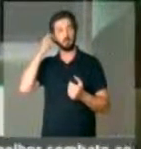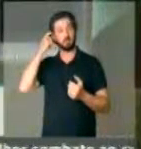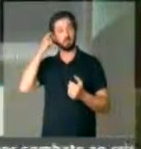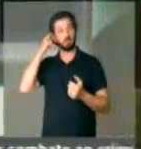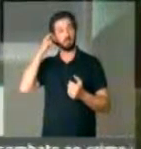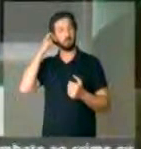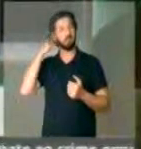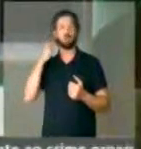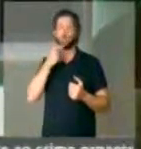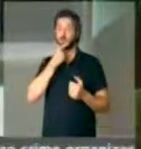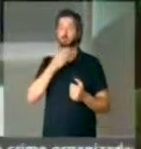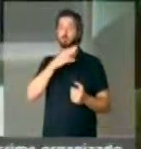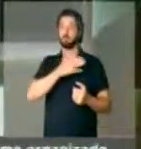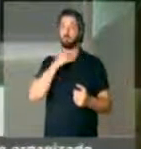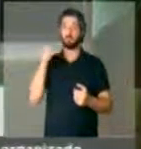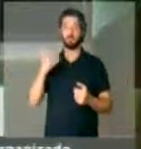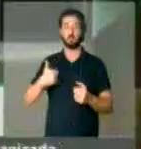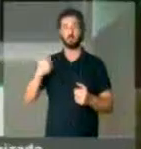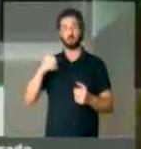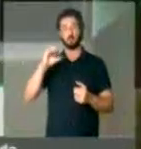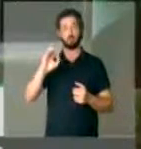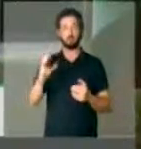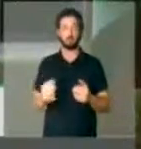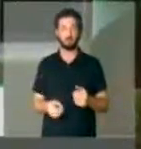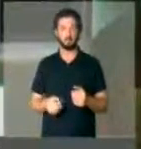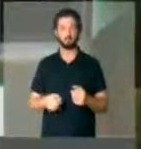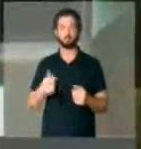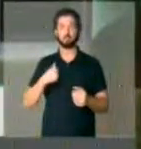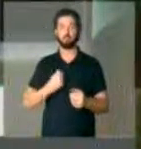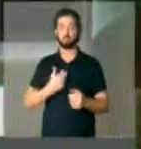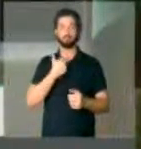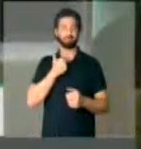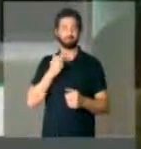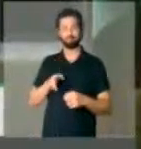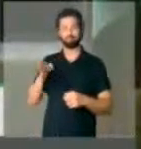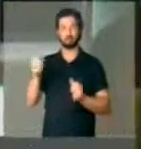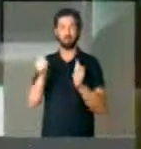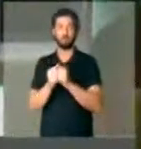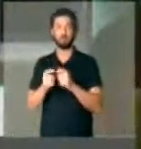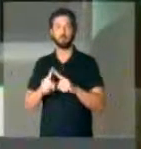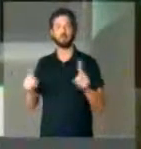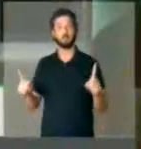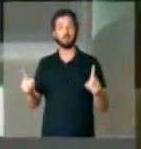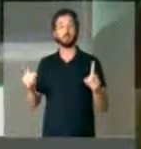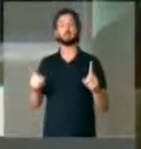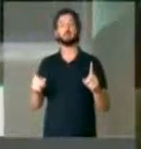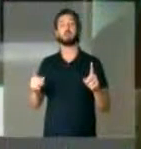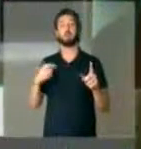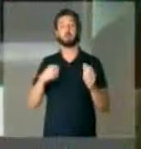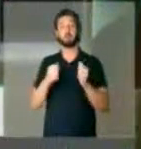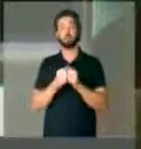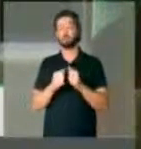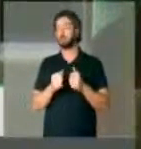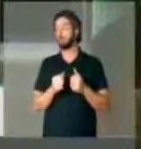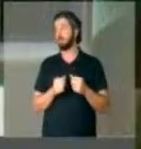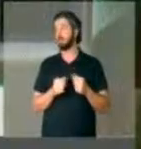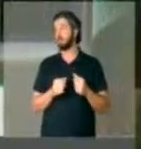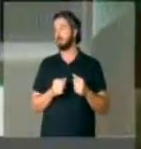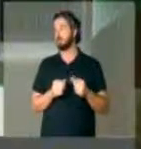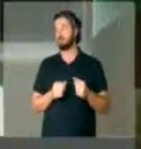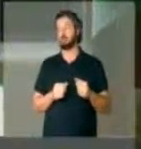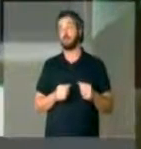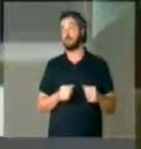ele faleceu aos 90 anos de idade. Eu não pude estar presente lá, mas vou amanhã com a Roxana a missa